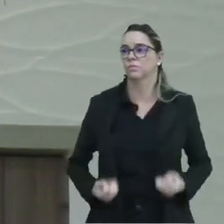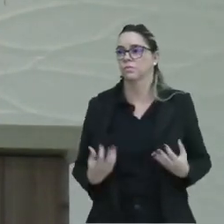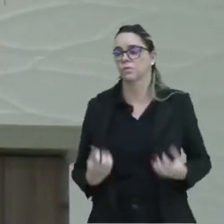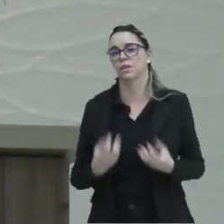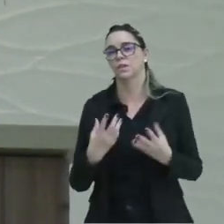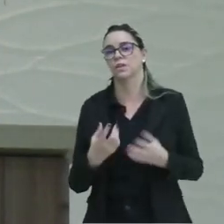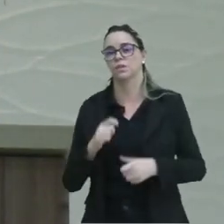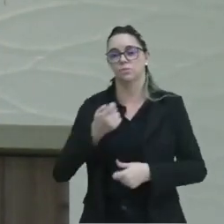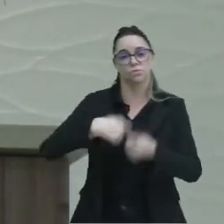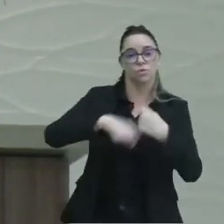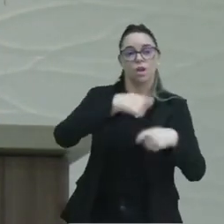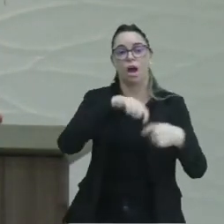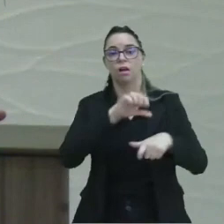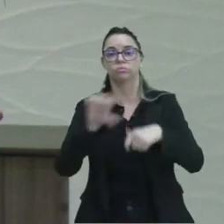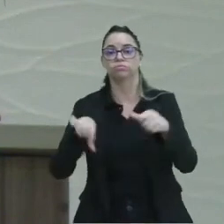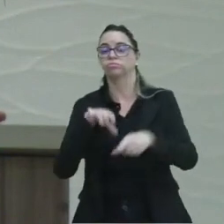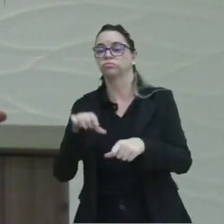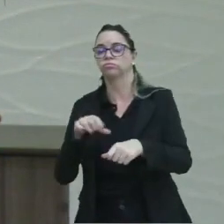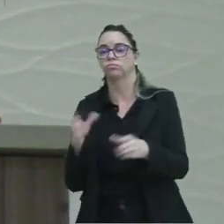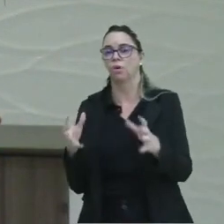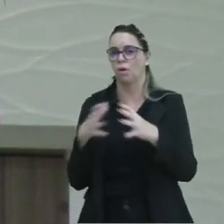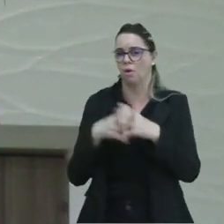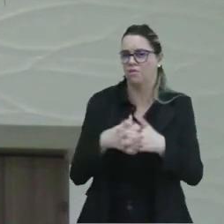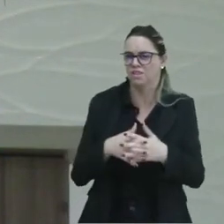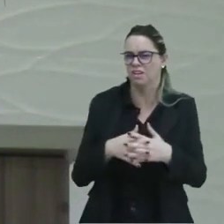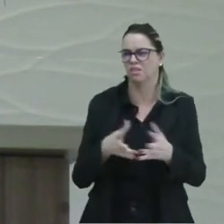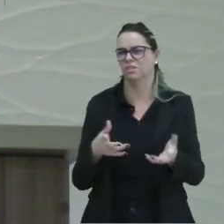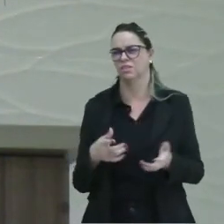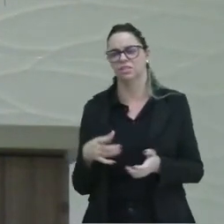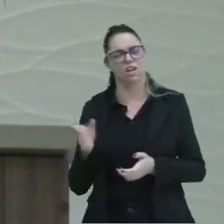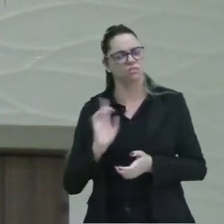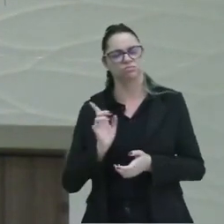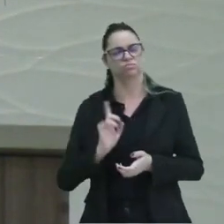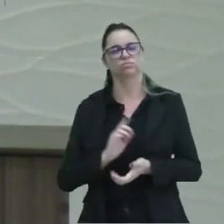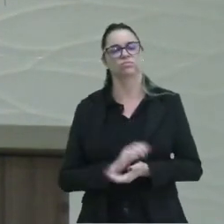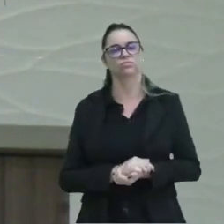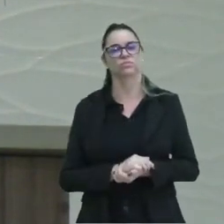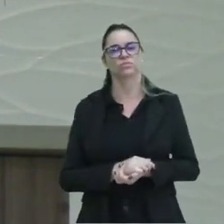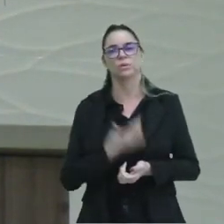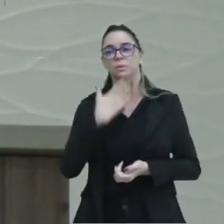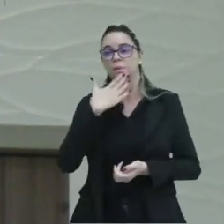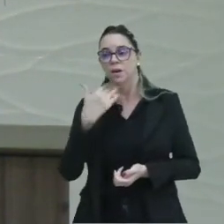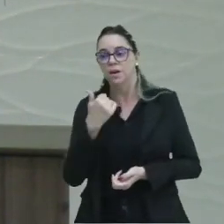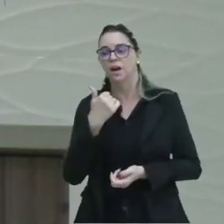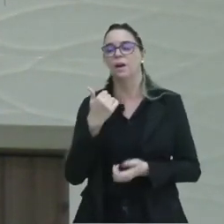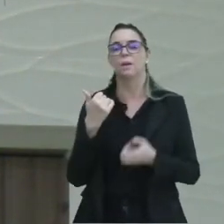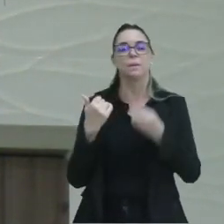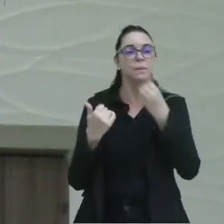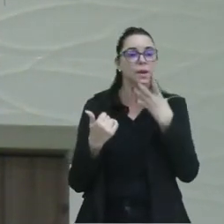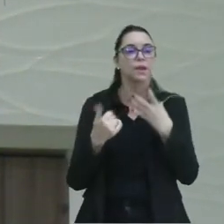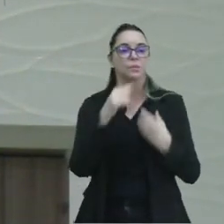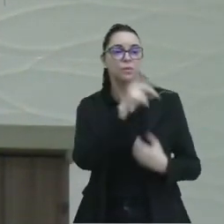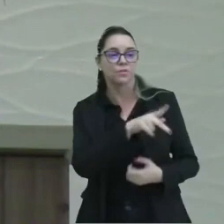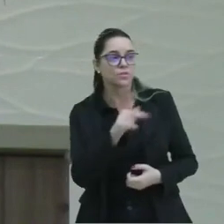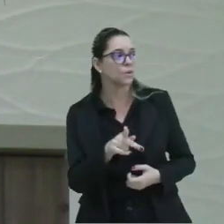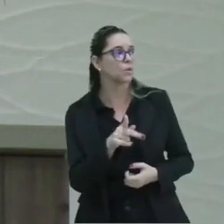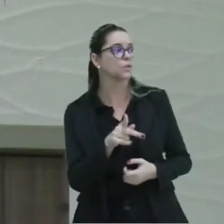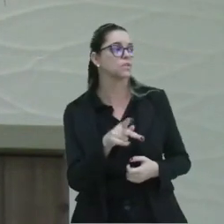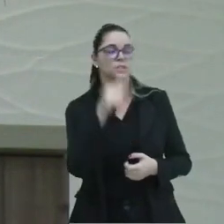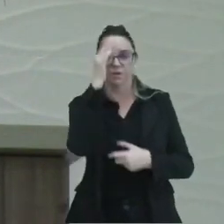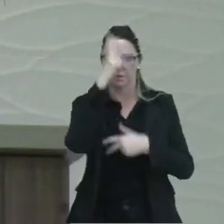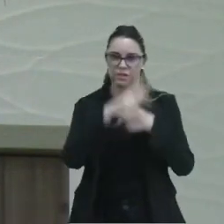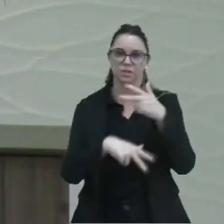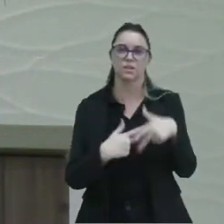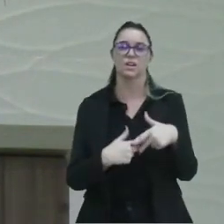reajuste. Nada de confusão. Aqui é para melhorar o bem do professor de São Bento do Una, não se rasgar o